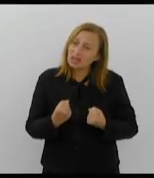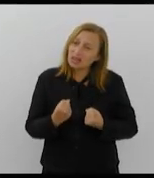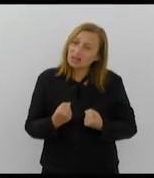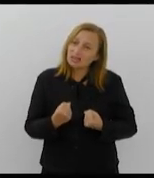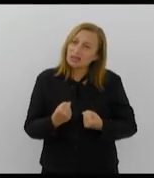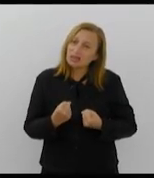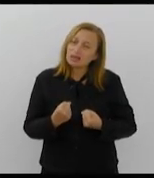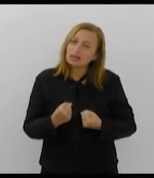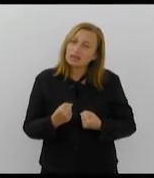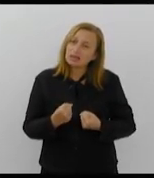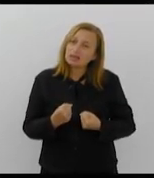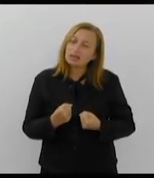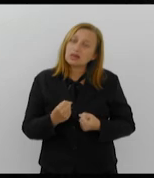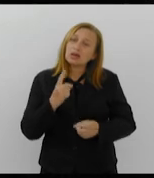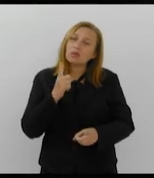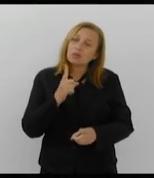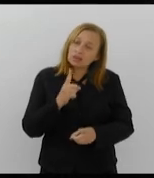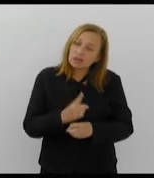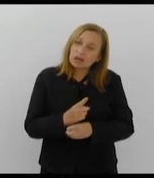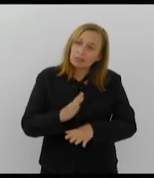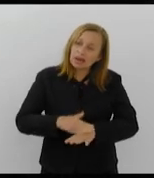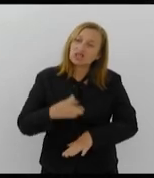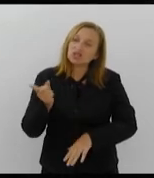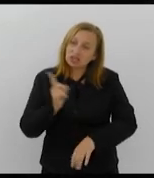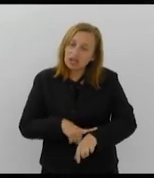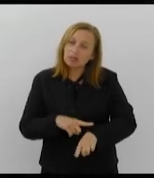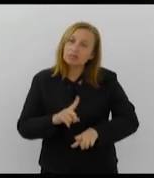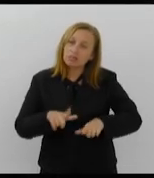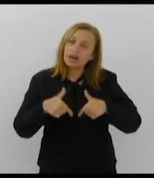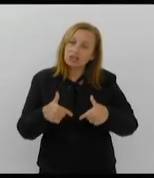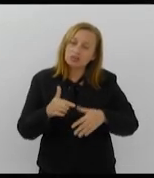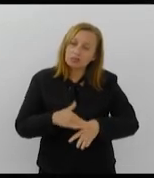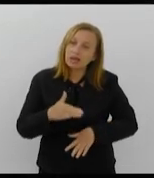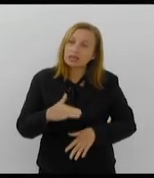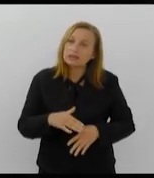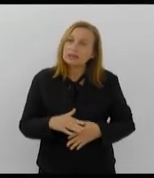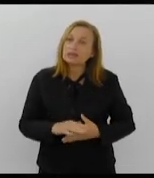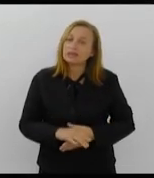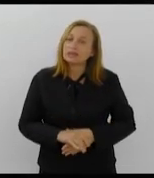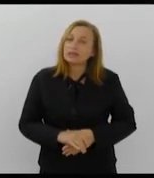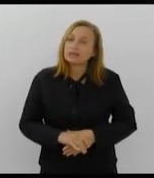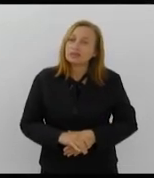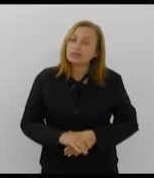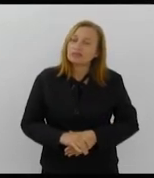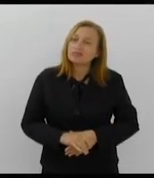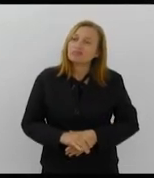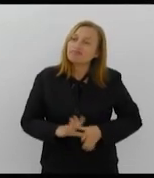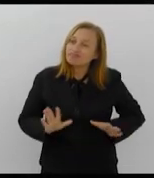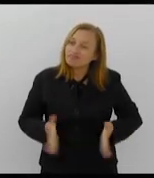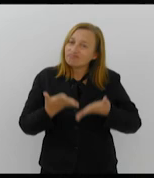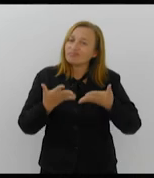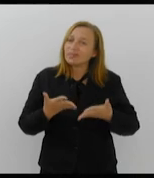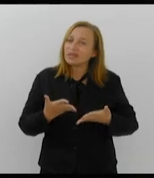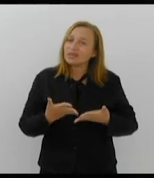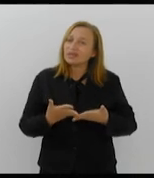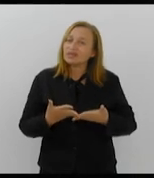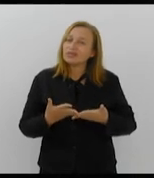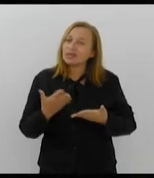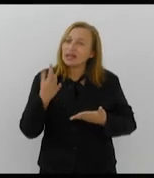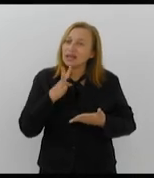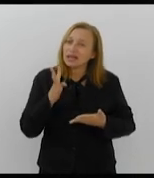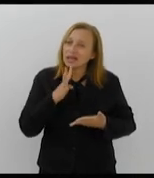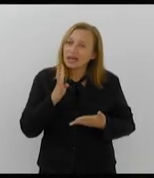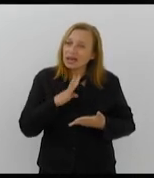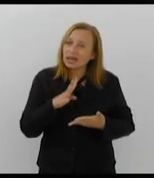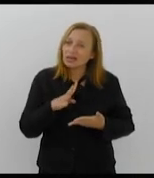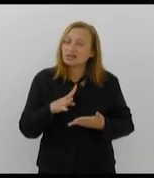de tempo para tentar achar tempo para fazer esse júri simulim. E isso foi uma iniciativa muito bacana, que tem